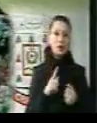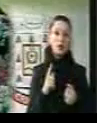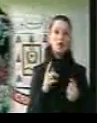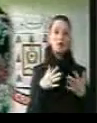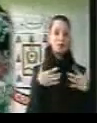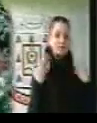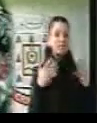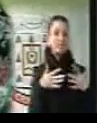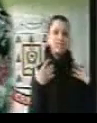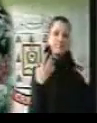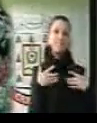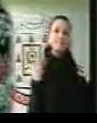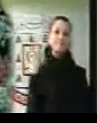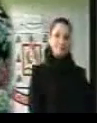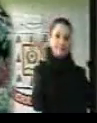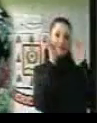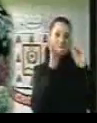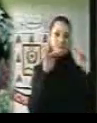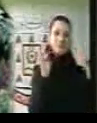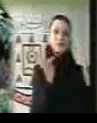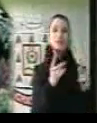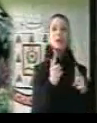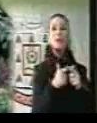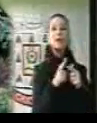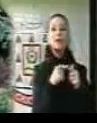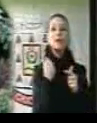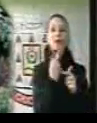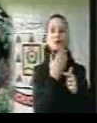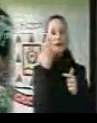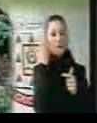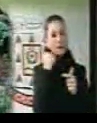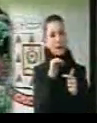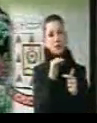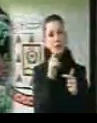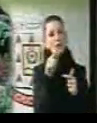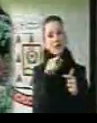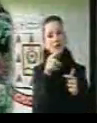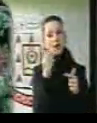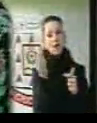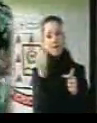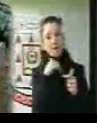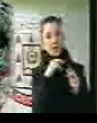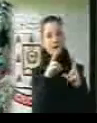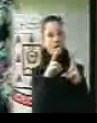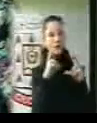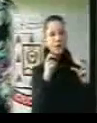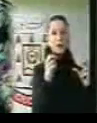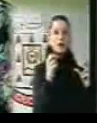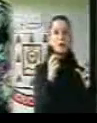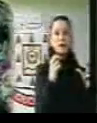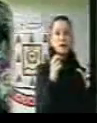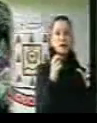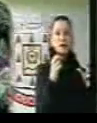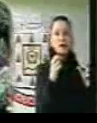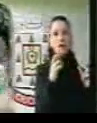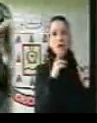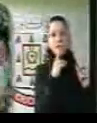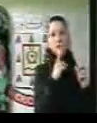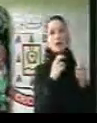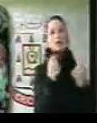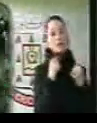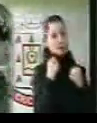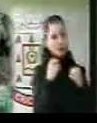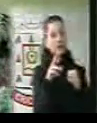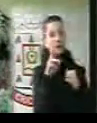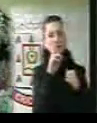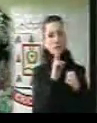muita felicidade, porque nós sabemos que o presidente não vai sair da capital do Estado para vir à nossa cidade, nossa região, para não dar retorno. Né? Tanto